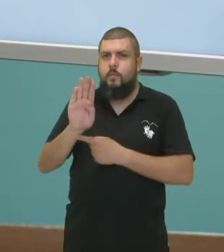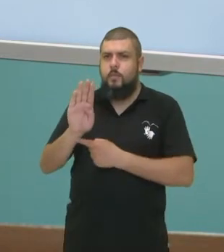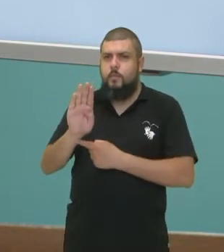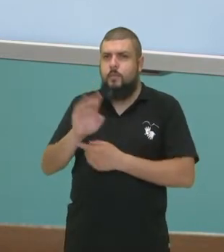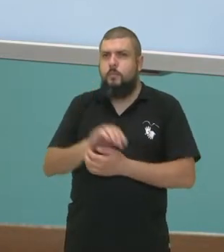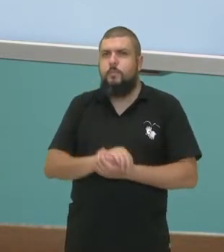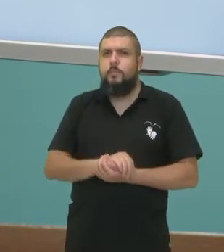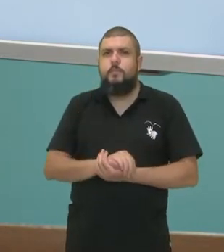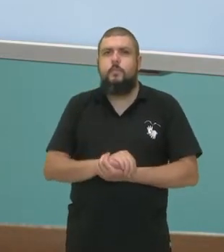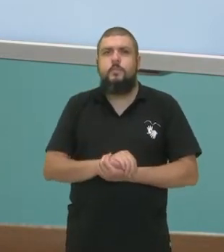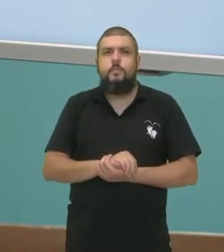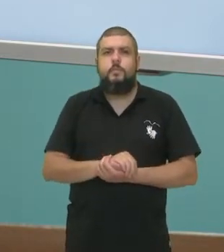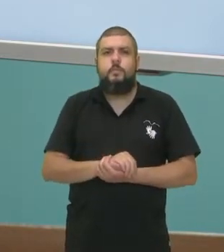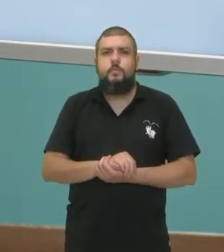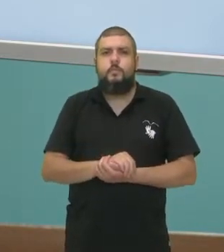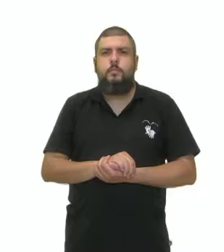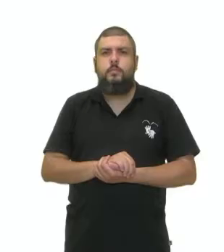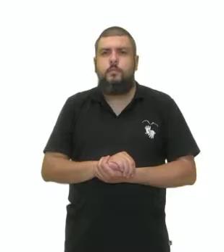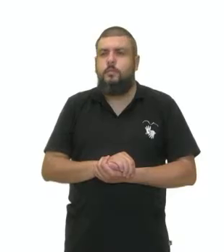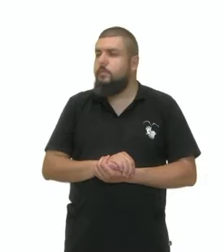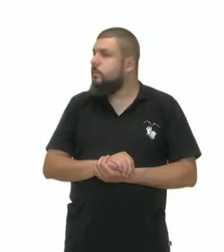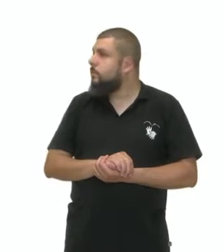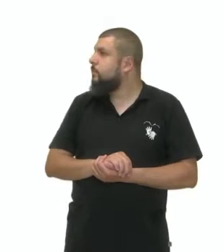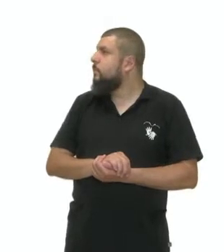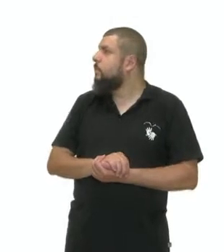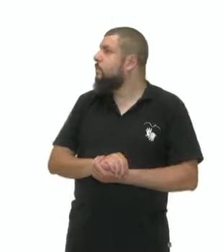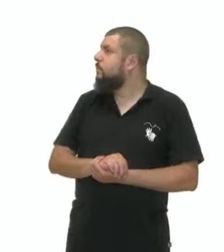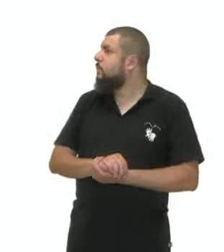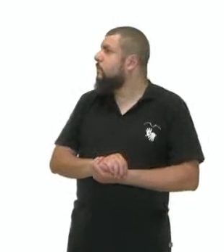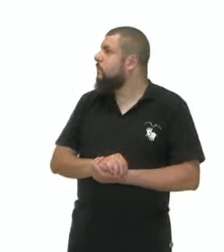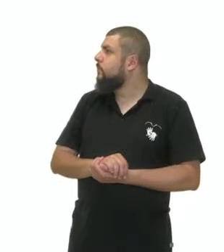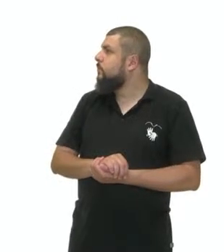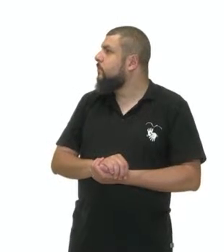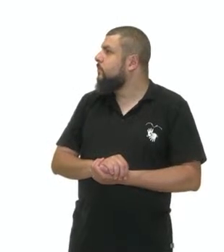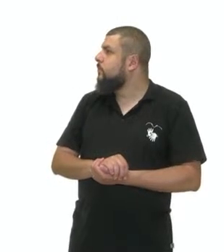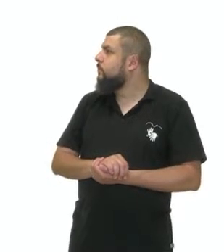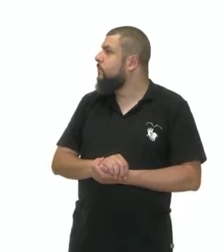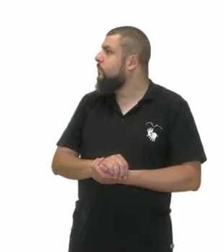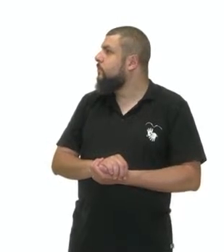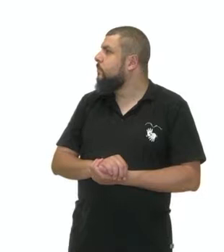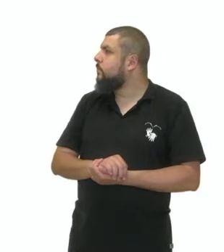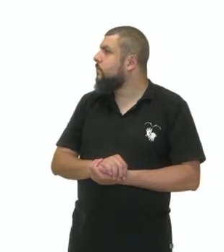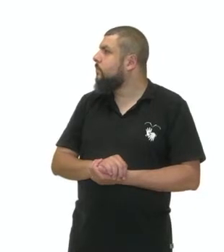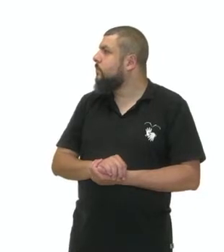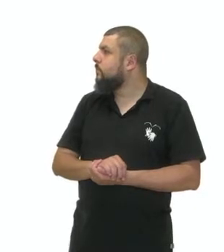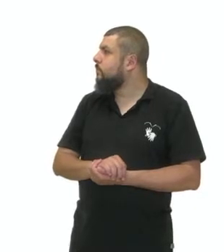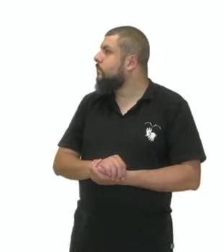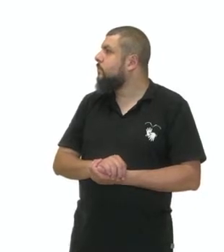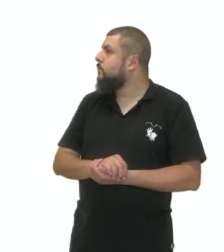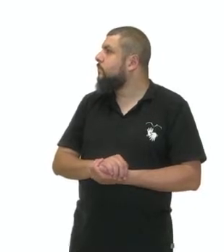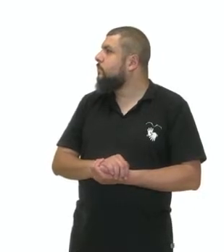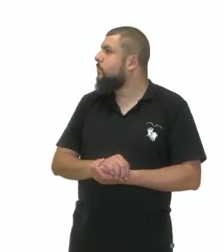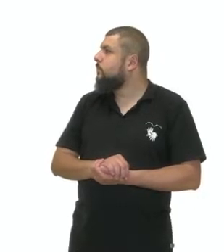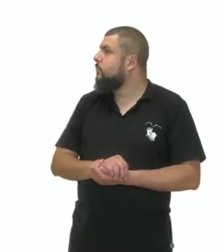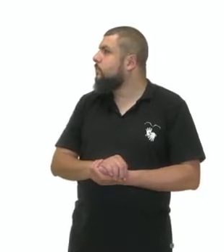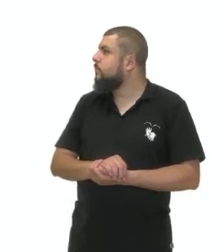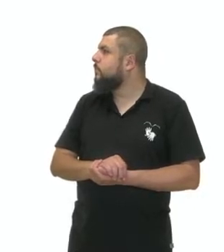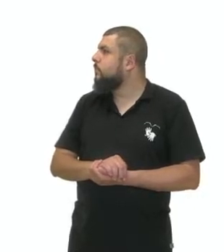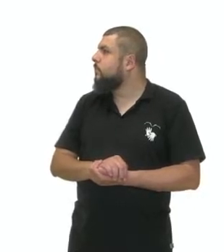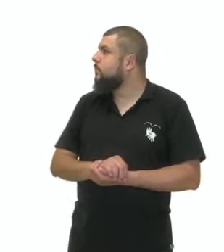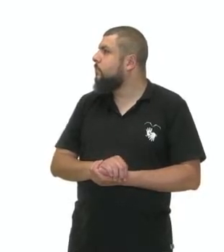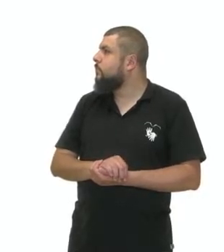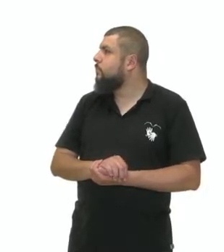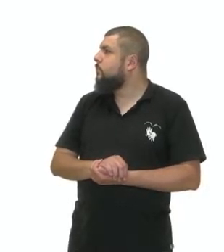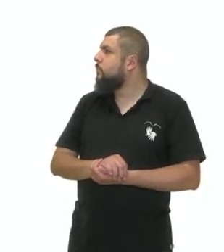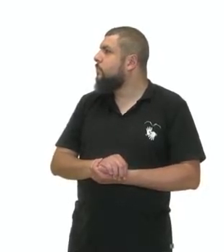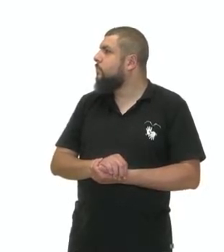los adolescentes? Pois, através de ella, que logram expressar-se, mostrando sua personalidade, seu próprio estilo,